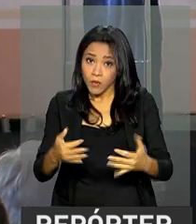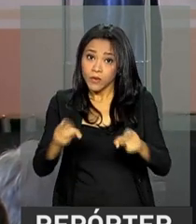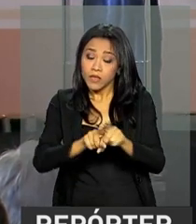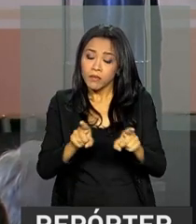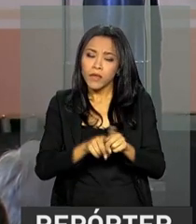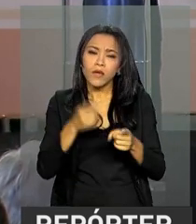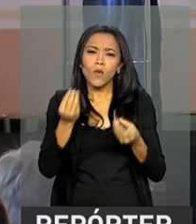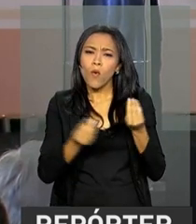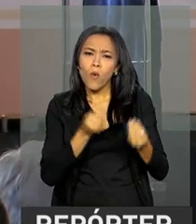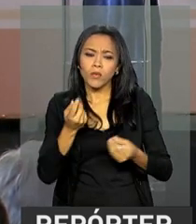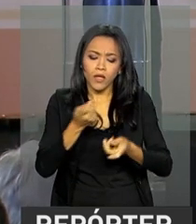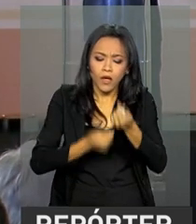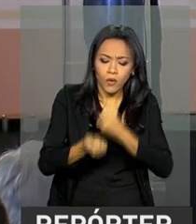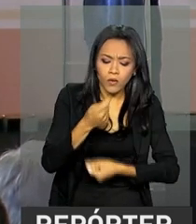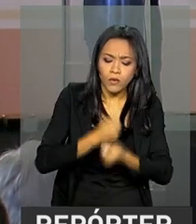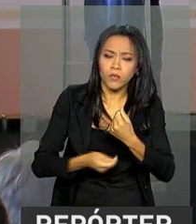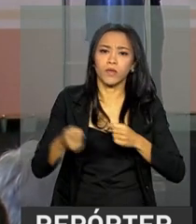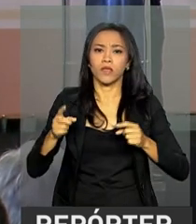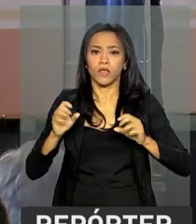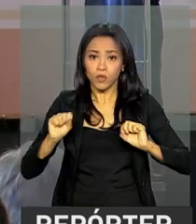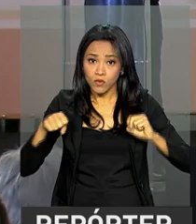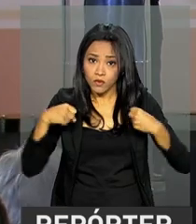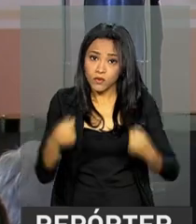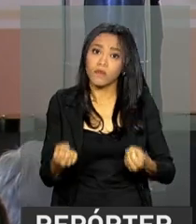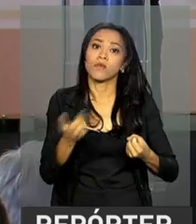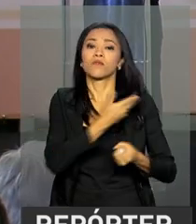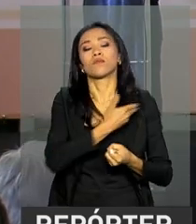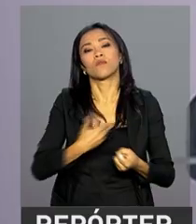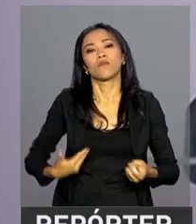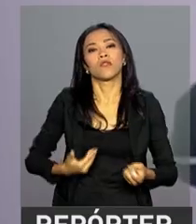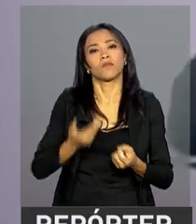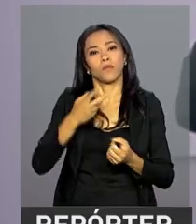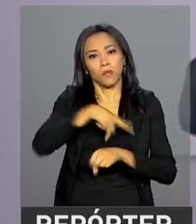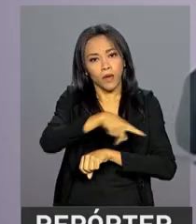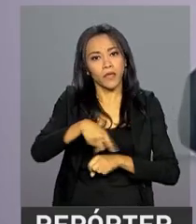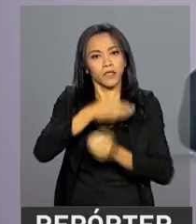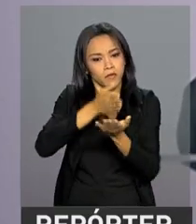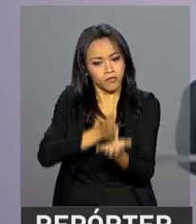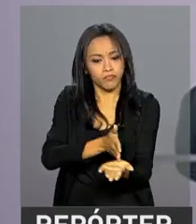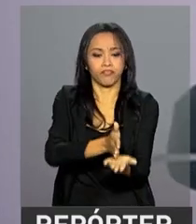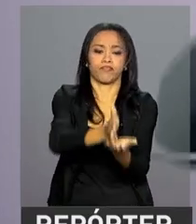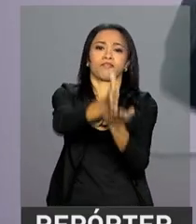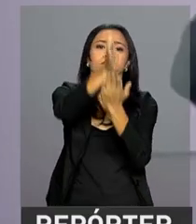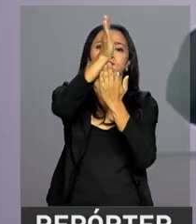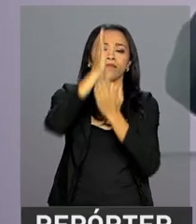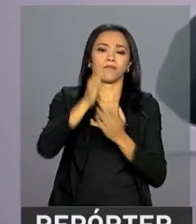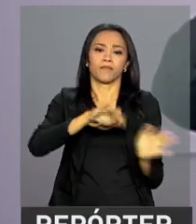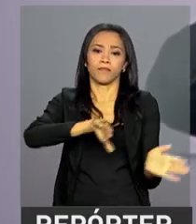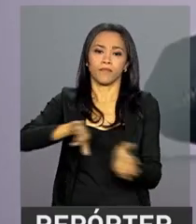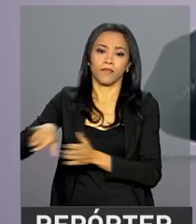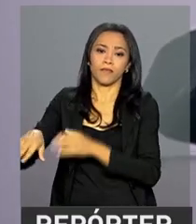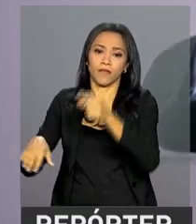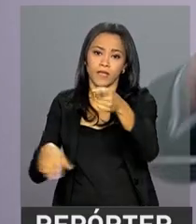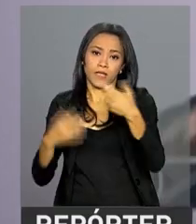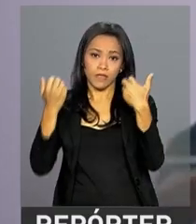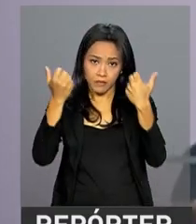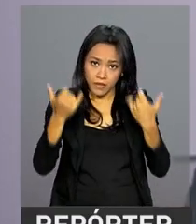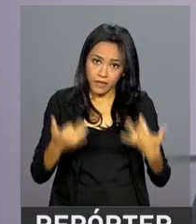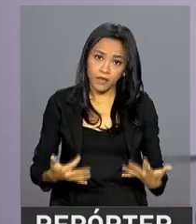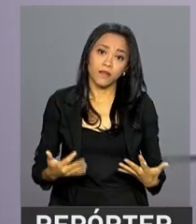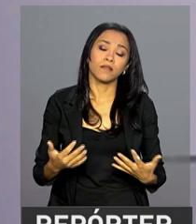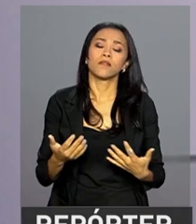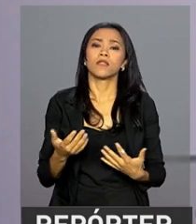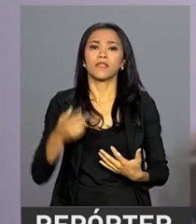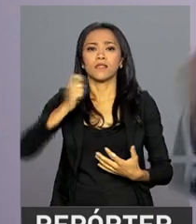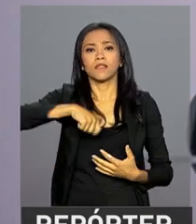e os esforços do governo para colocar o país nos trilhos o número de ocupados aqueles que obtiveram alguma ocupação neste